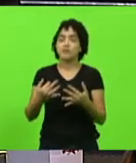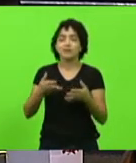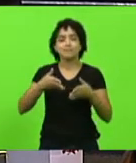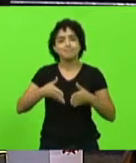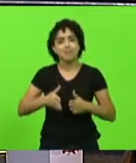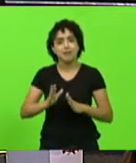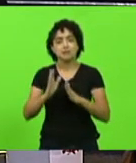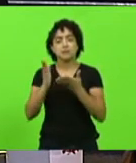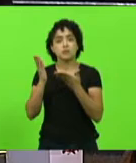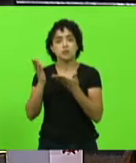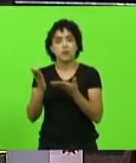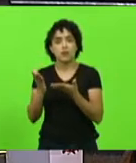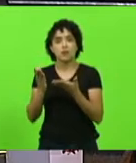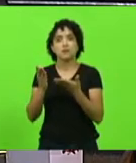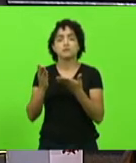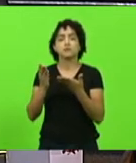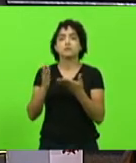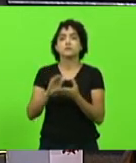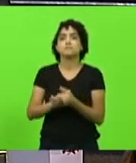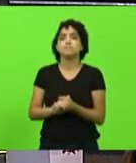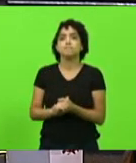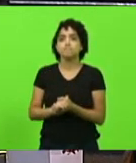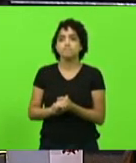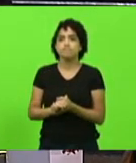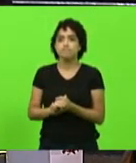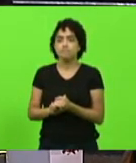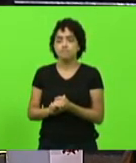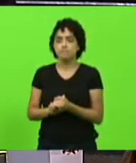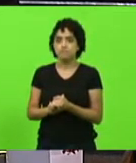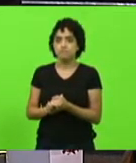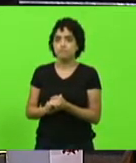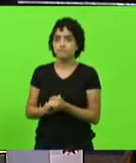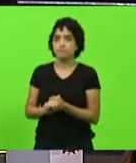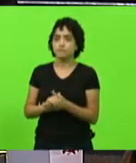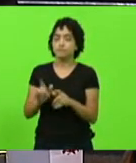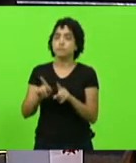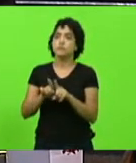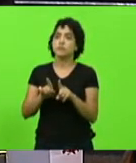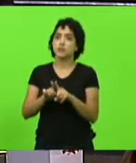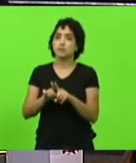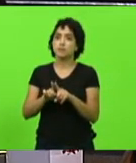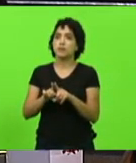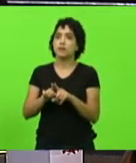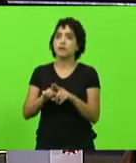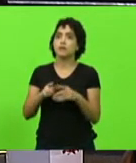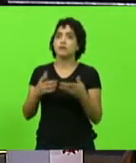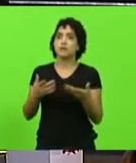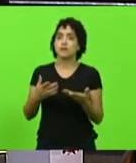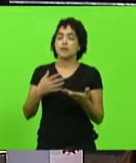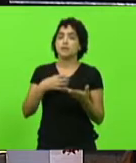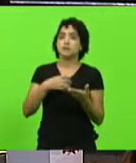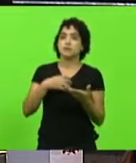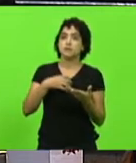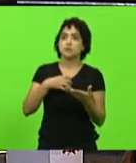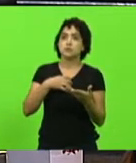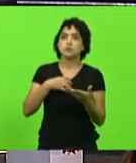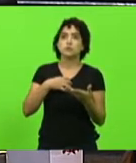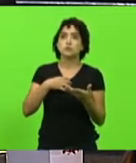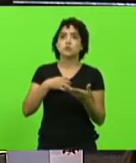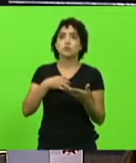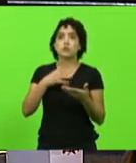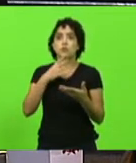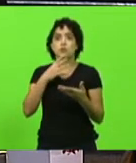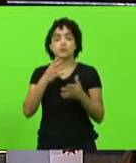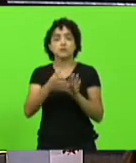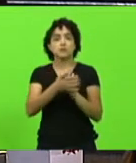naquela cidade, em toda a região, por extensão. Também me solidarizar e reconhecer, e ao mesmo tempo